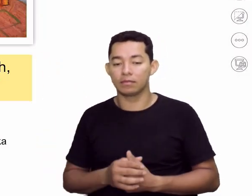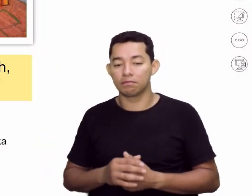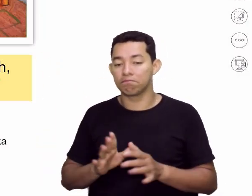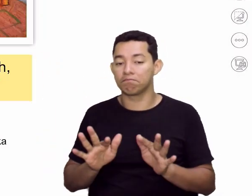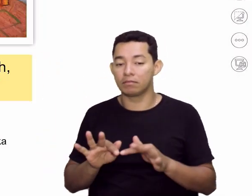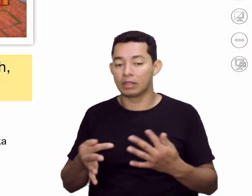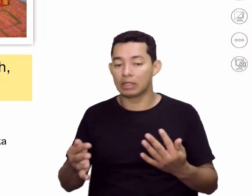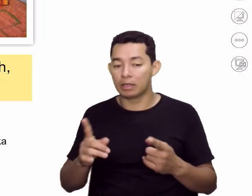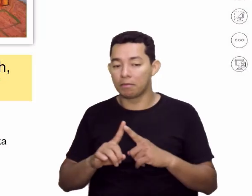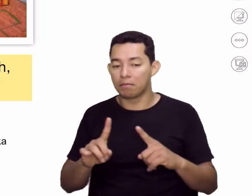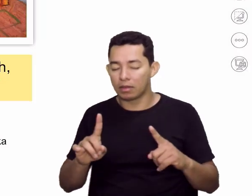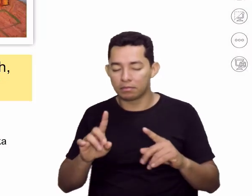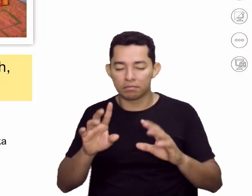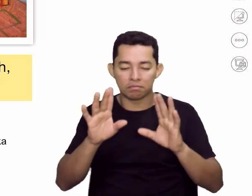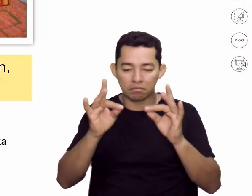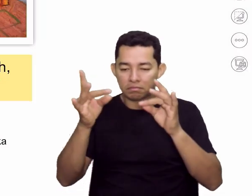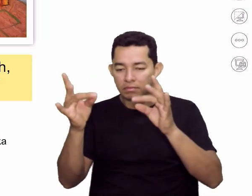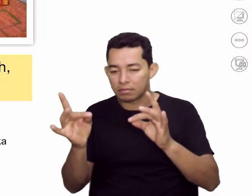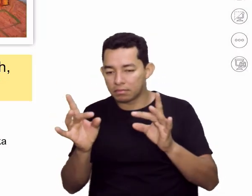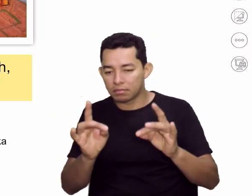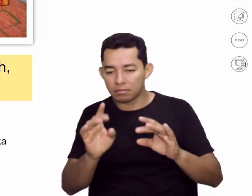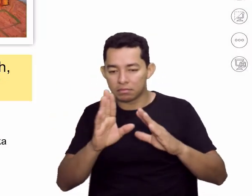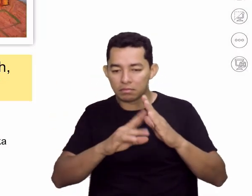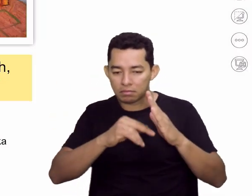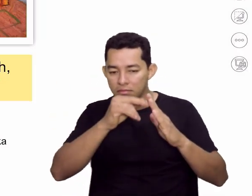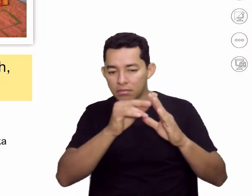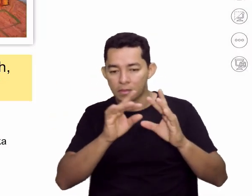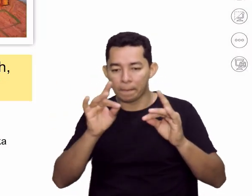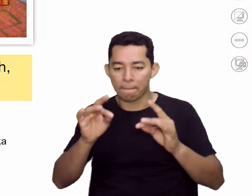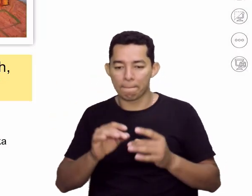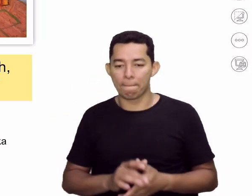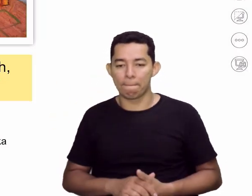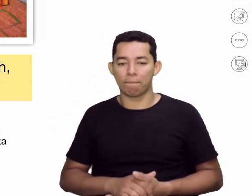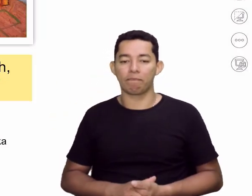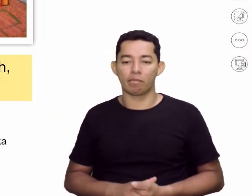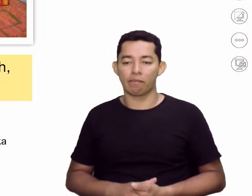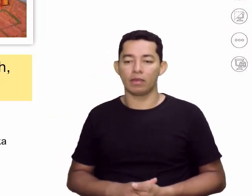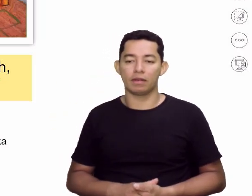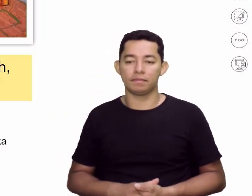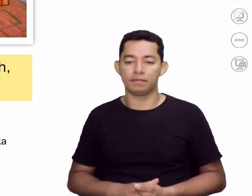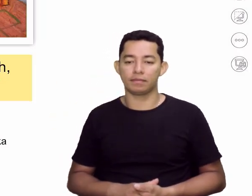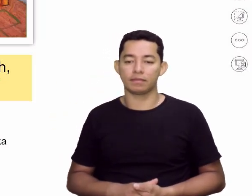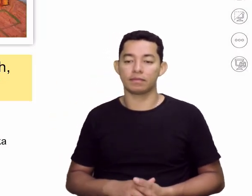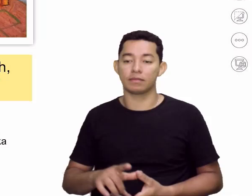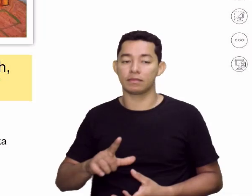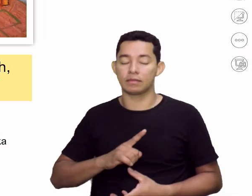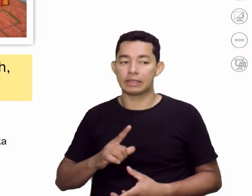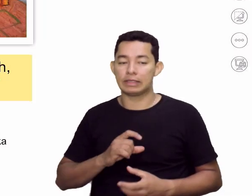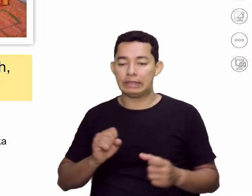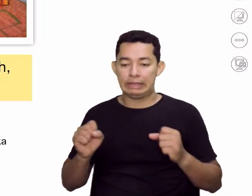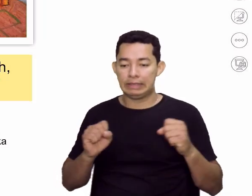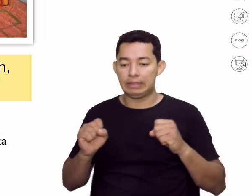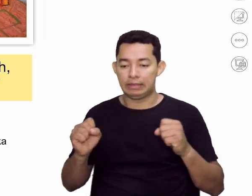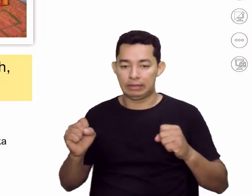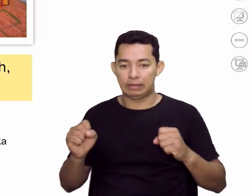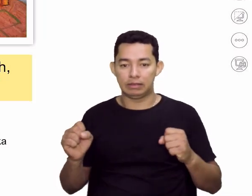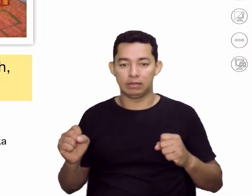Mas bem cuidadinho, né? E aqui teve um certo momento que ele teve uma crise e ele